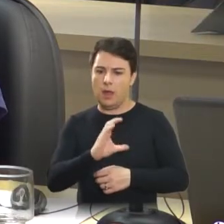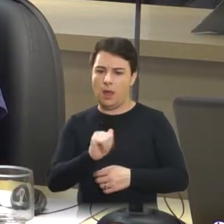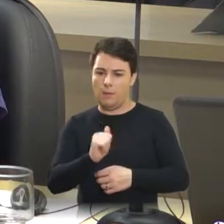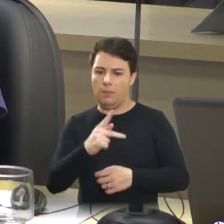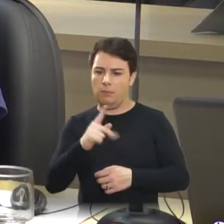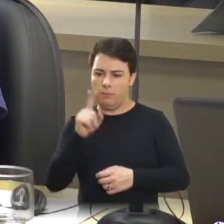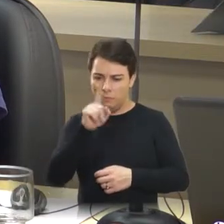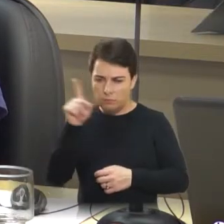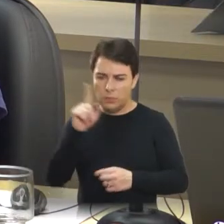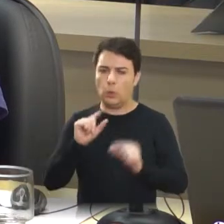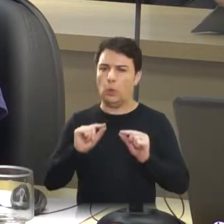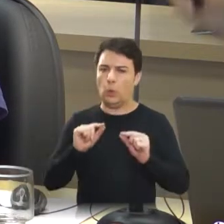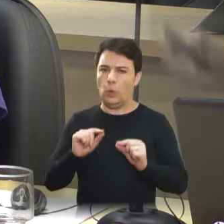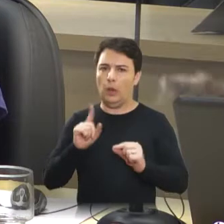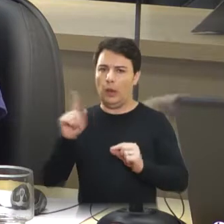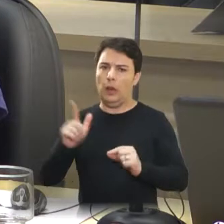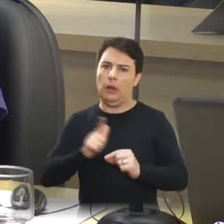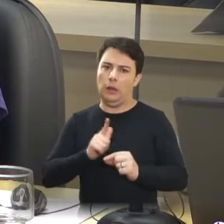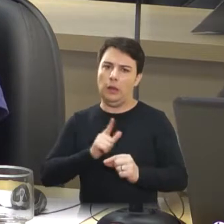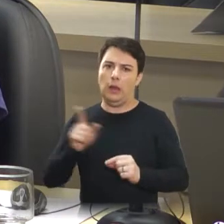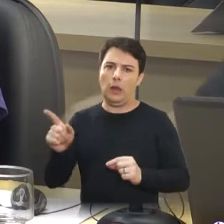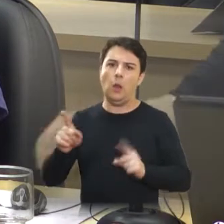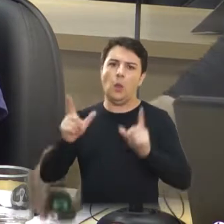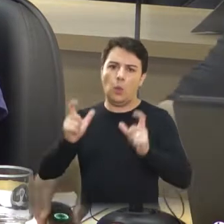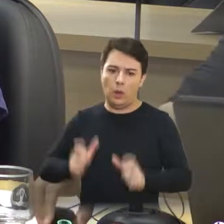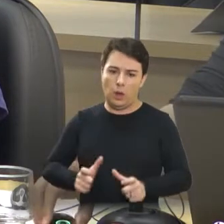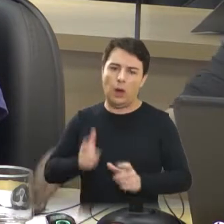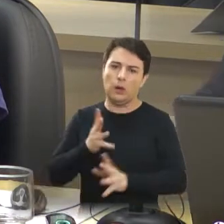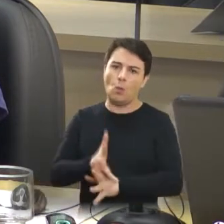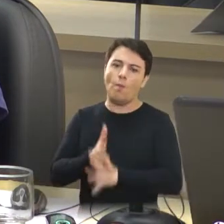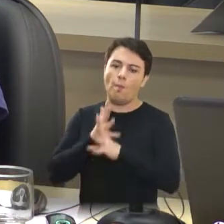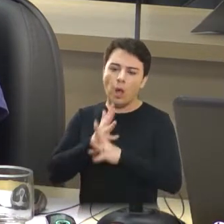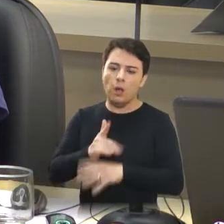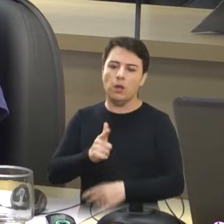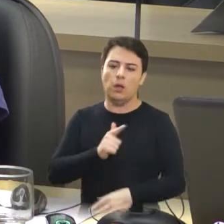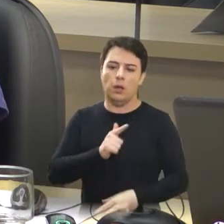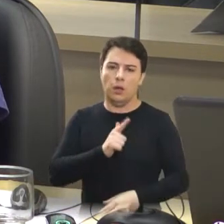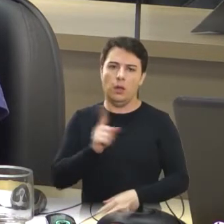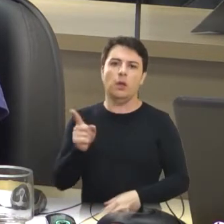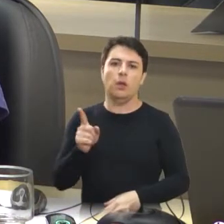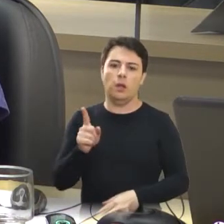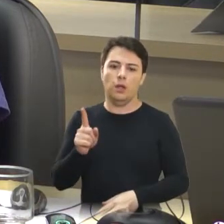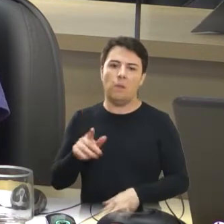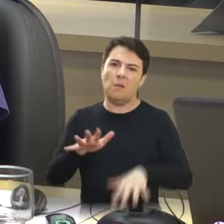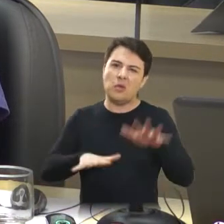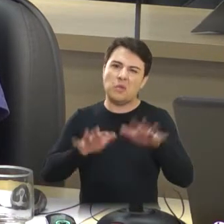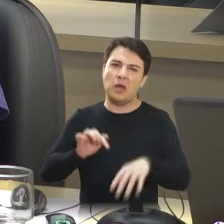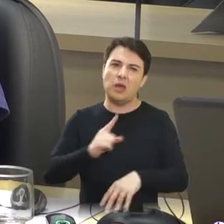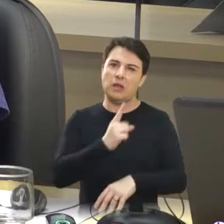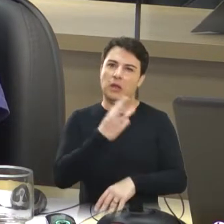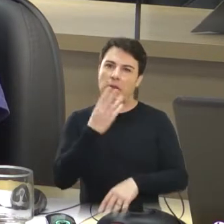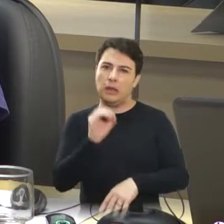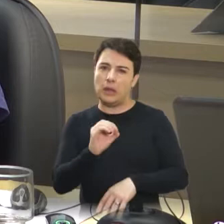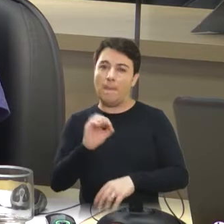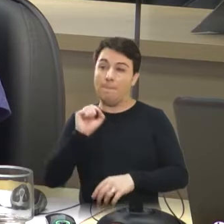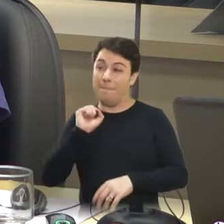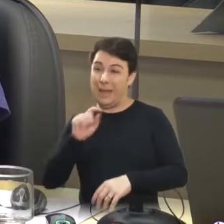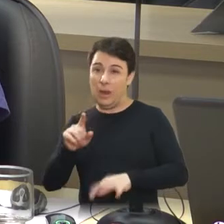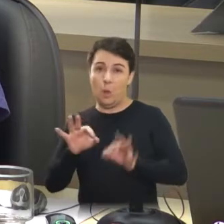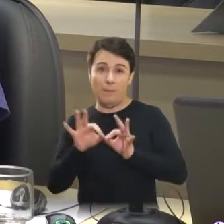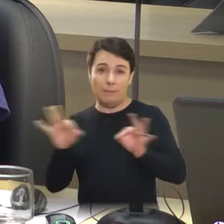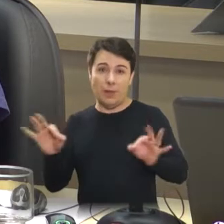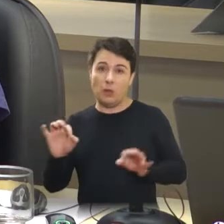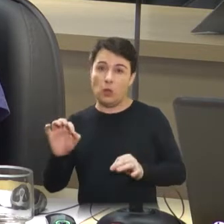Infelizmente, nós temos lá vazios urbanos, sim. Áreas de 130 mil metros quadrados, que é de